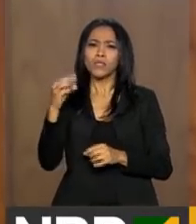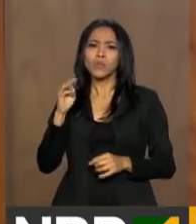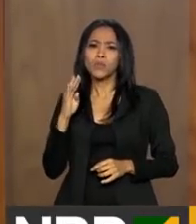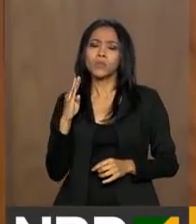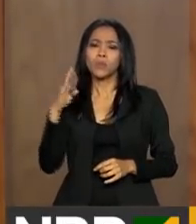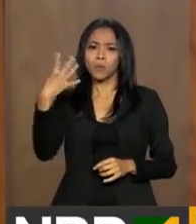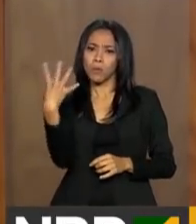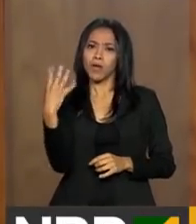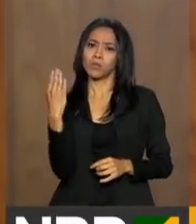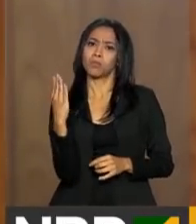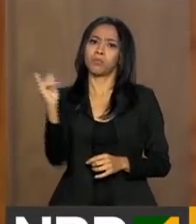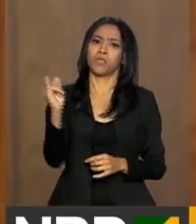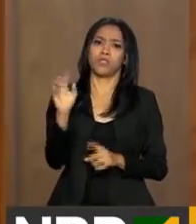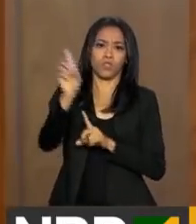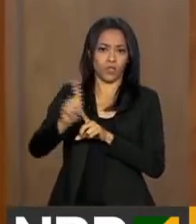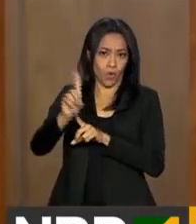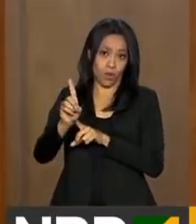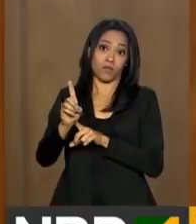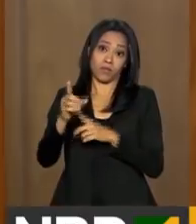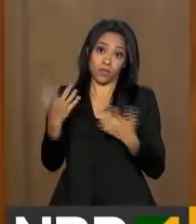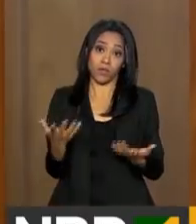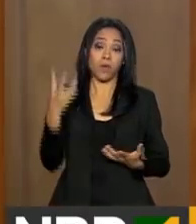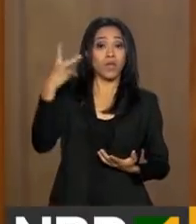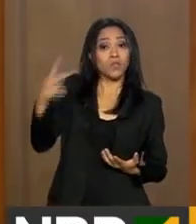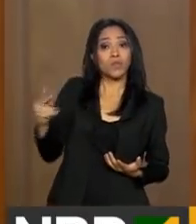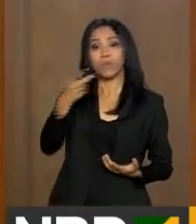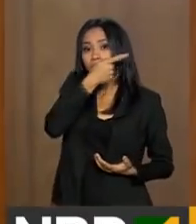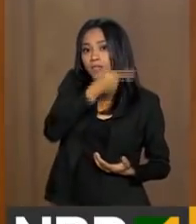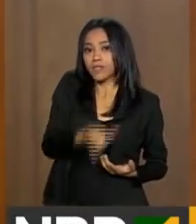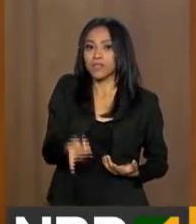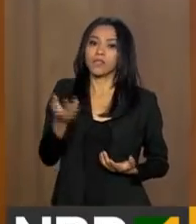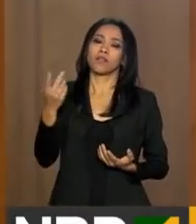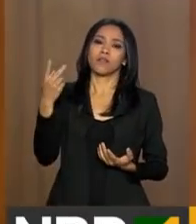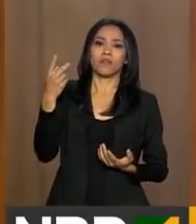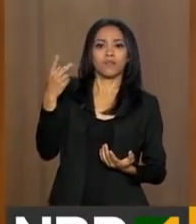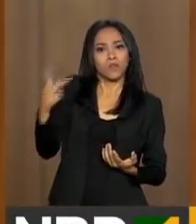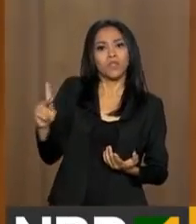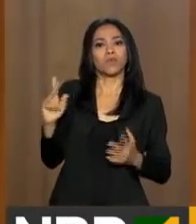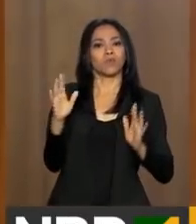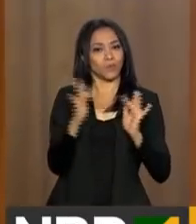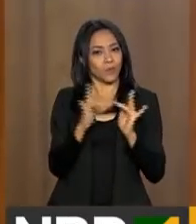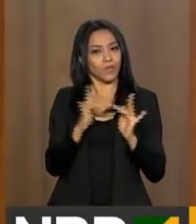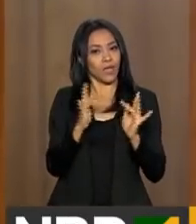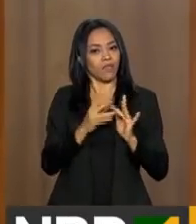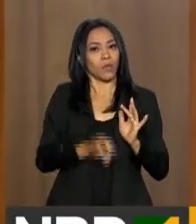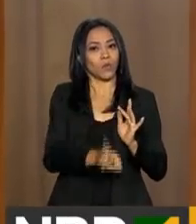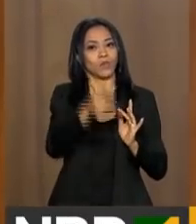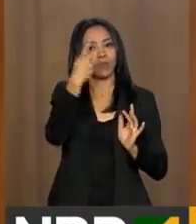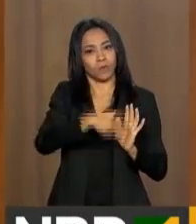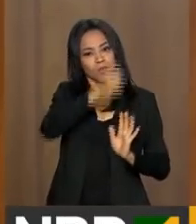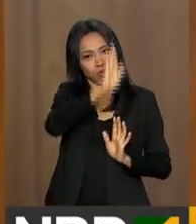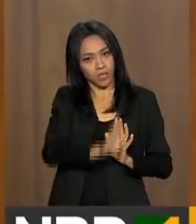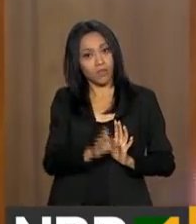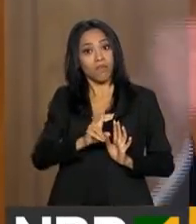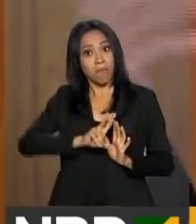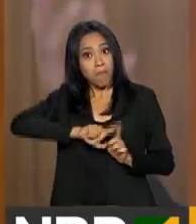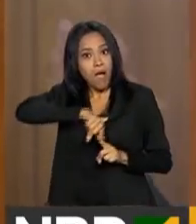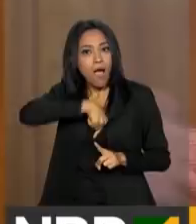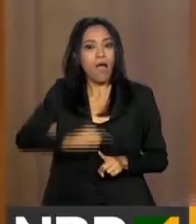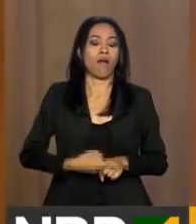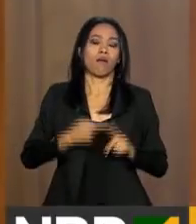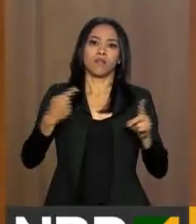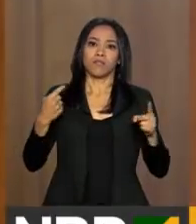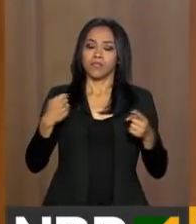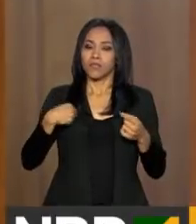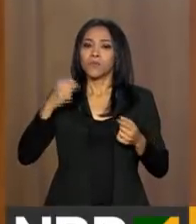dólares, mas certa e seguramente essa sua visita e os contatos que o senhor mantém e manterá aqui no Brasil vão aumentar ainda mais